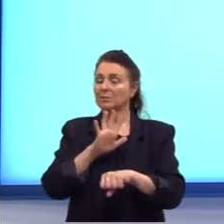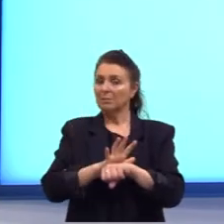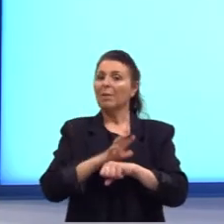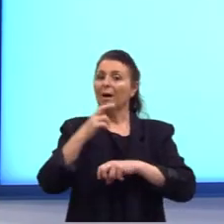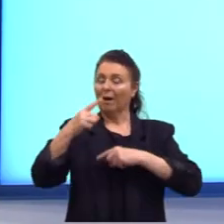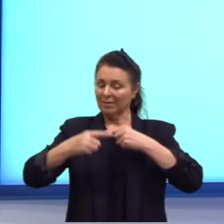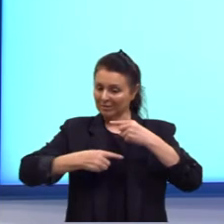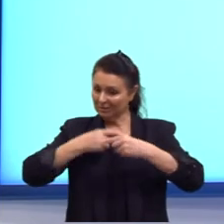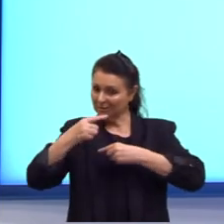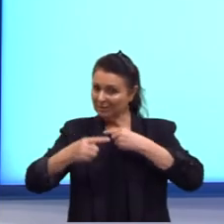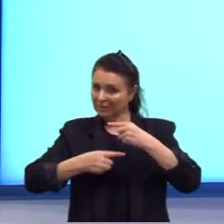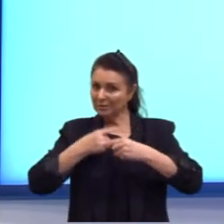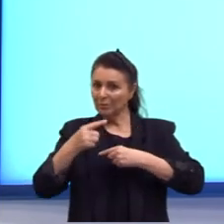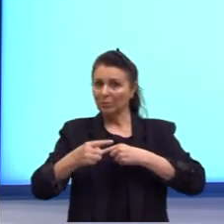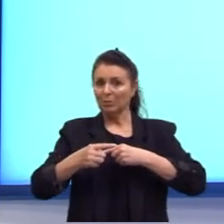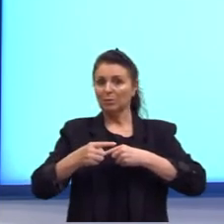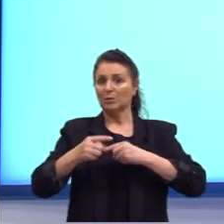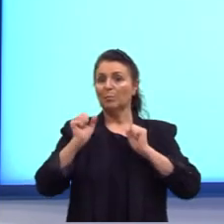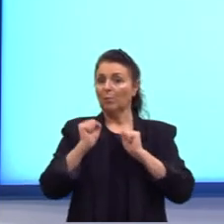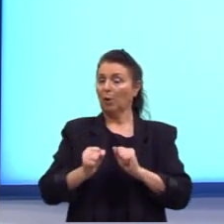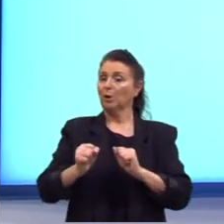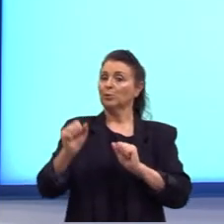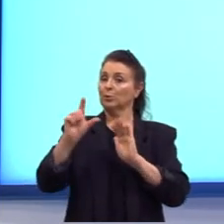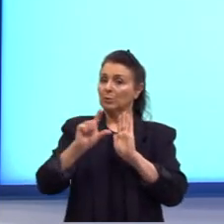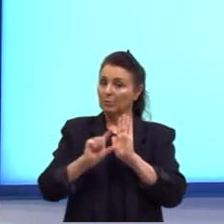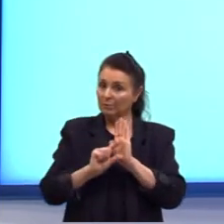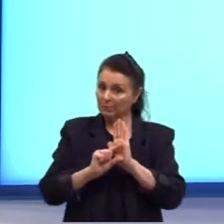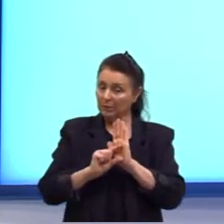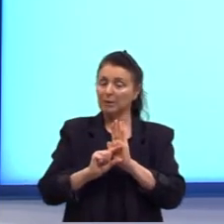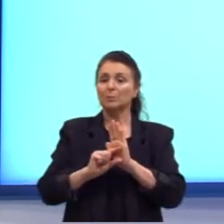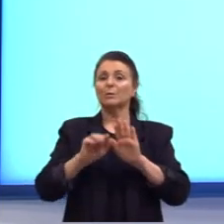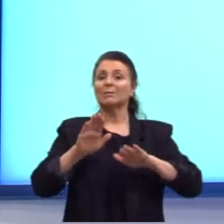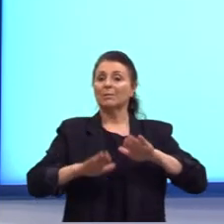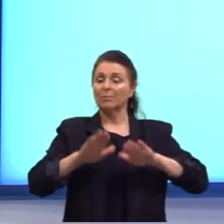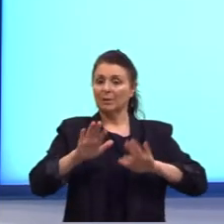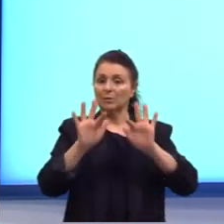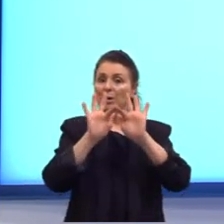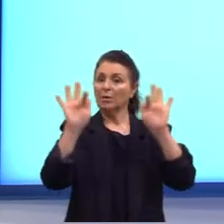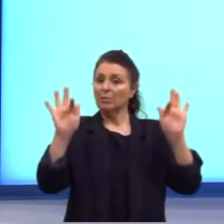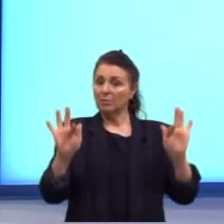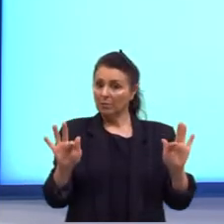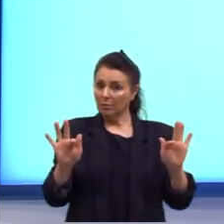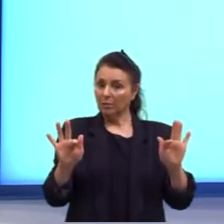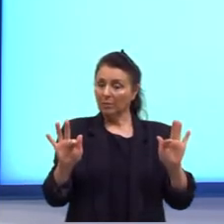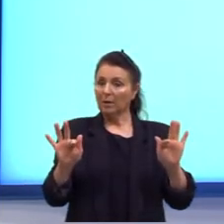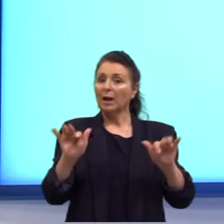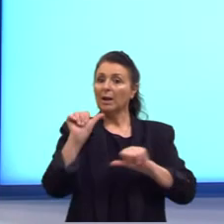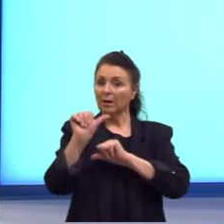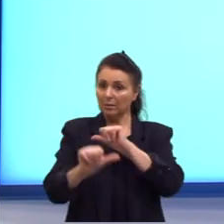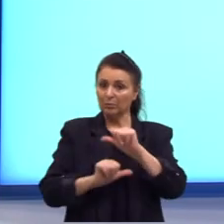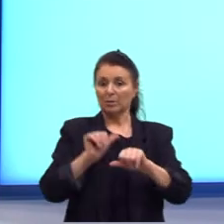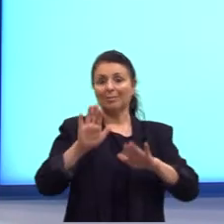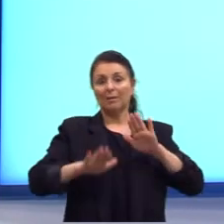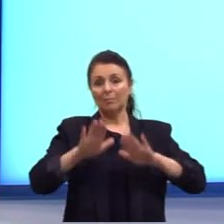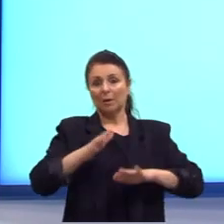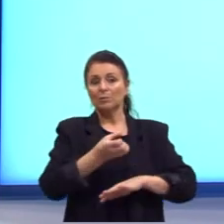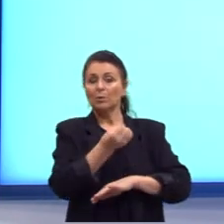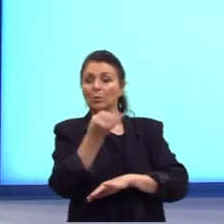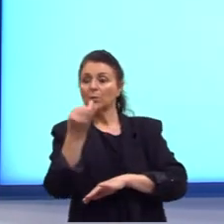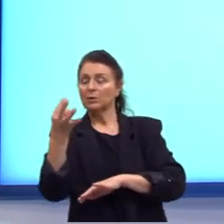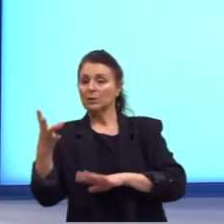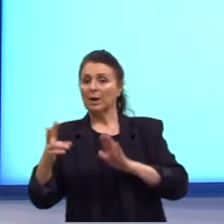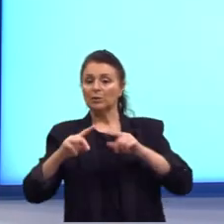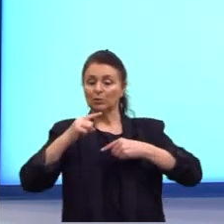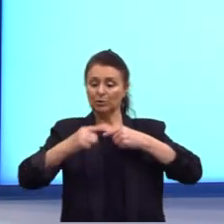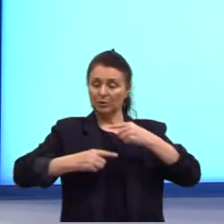posso ter menos depende da quantidade que eu tiver Então essa forma que ela vai mudar Depende de quantas resistores você você vai ter